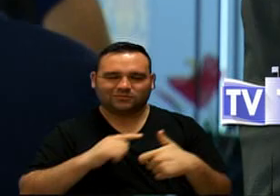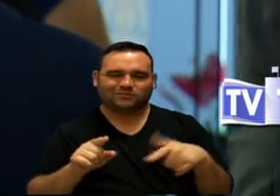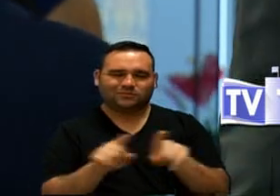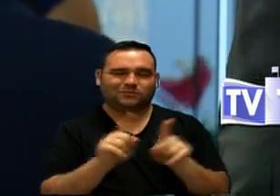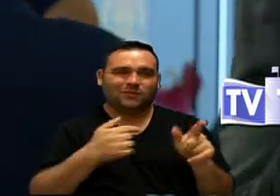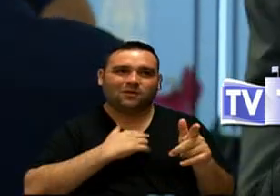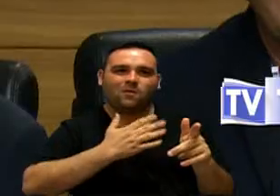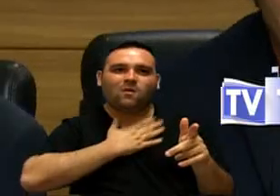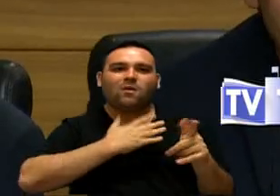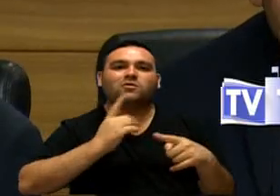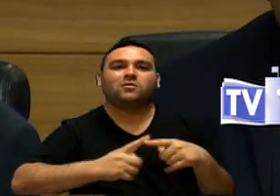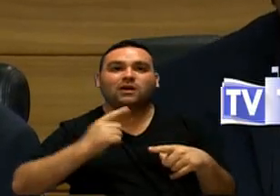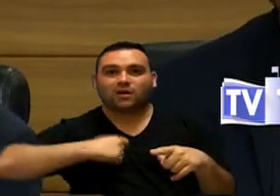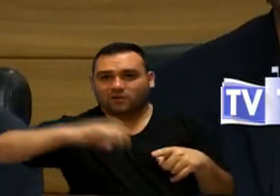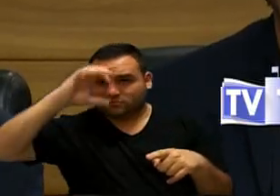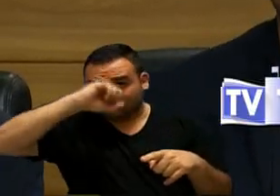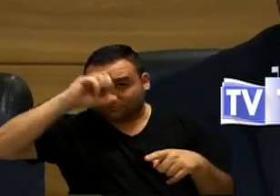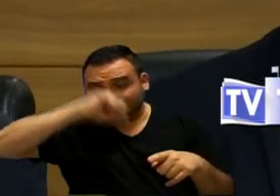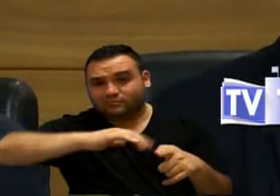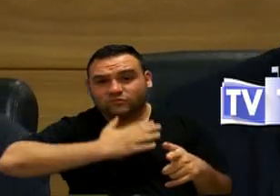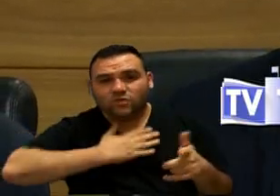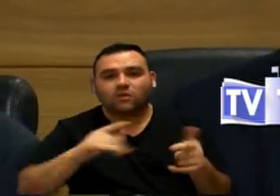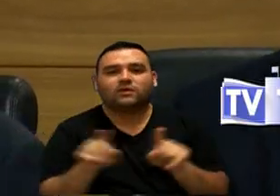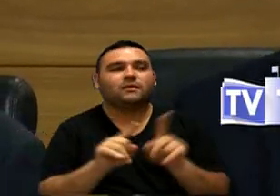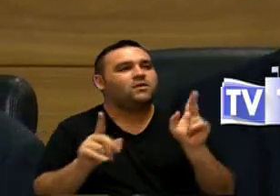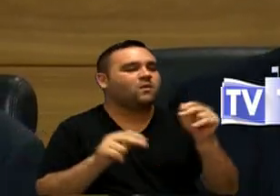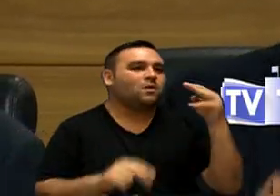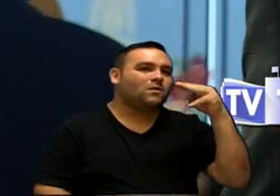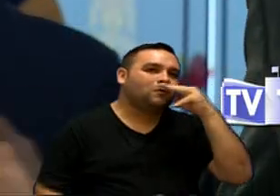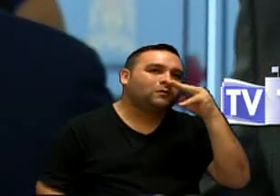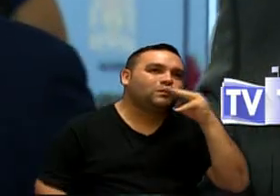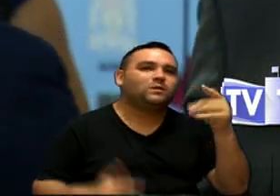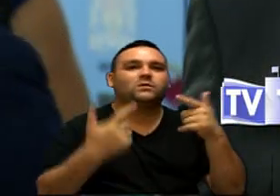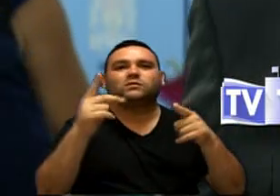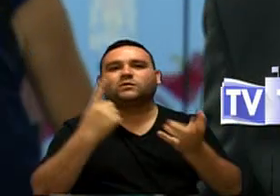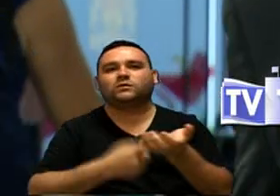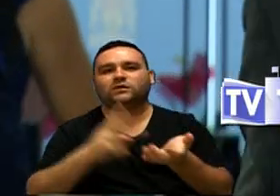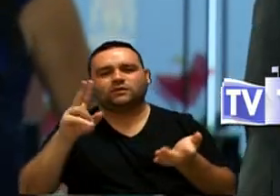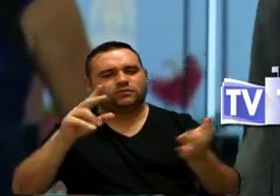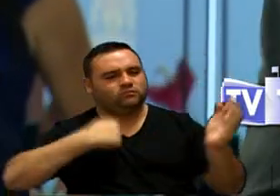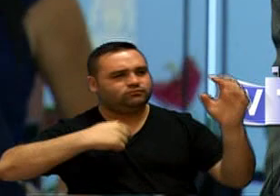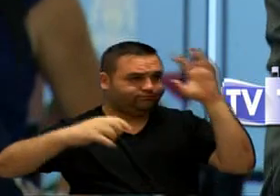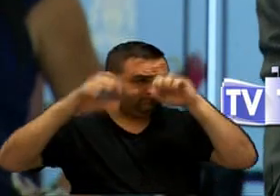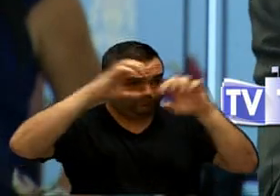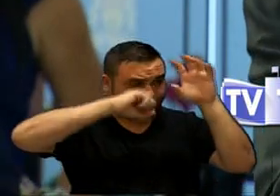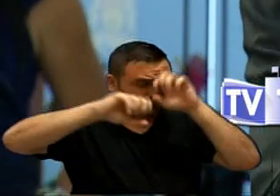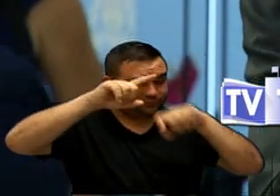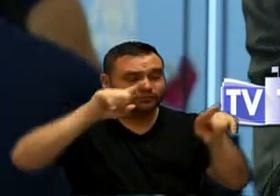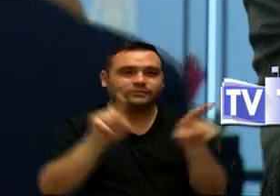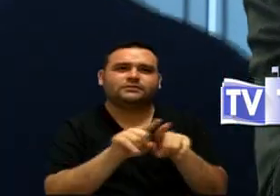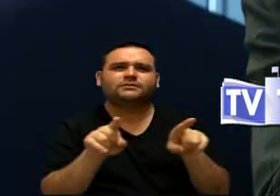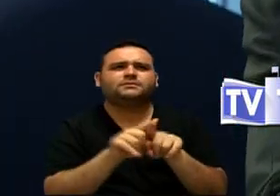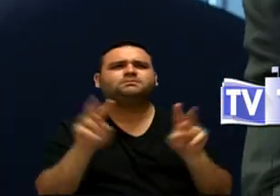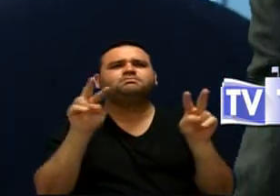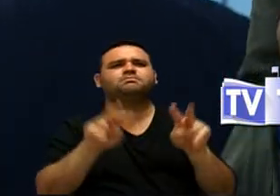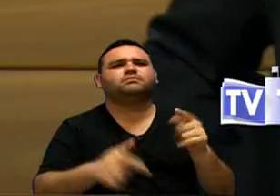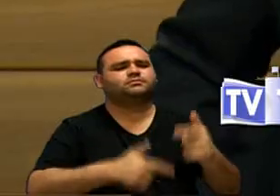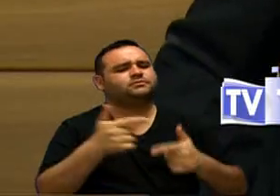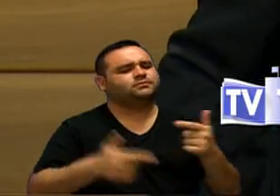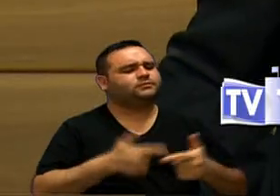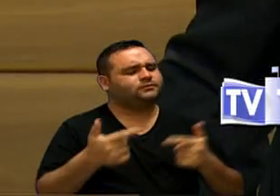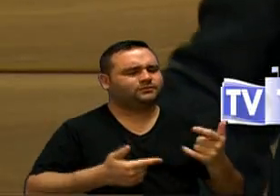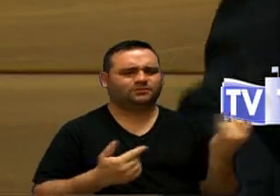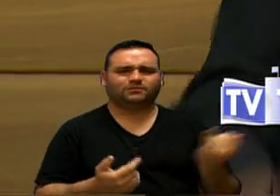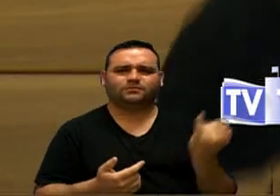as pessoas para aprender, como Vossa Excelência, como Martinez, como Vitão, enfim. E vi lá um trabalho muito bonito que você faz